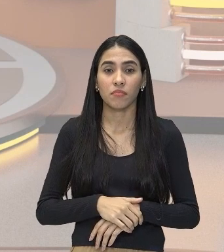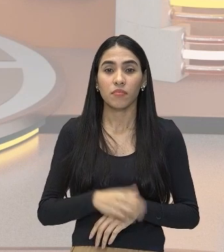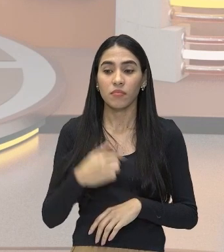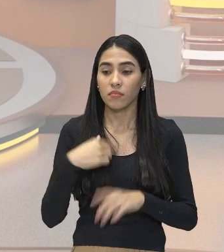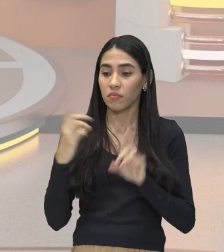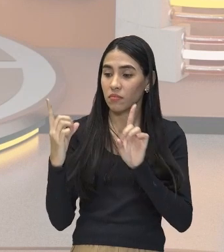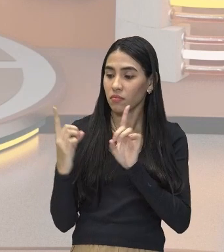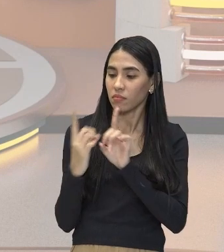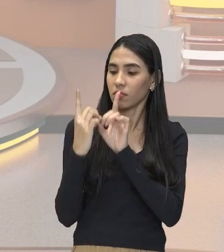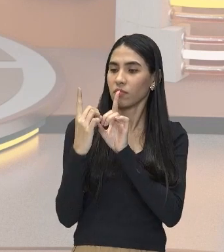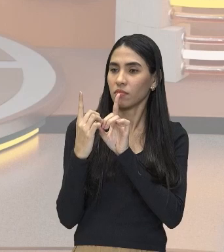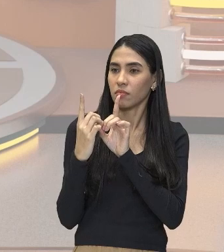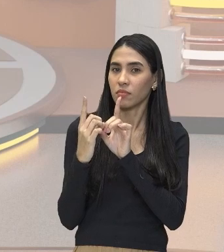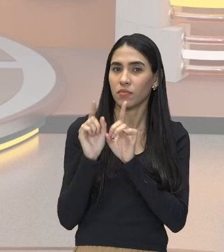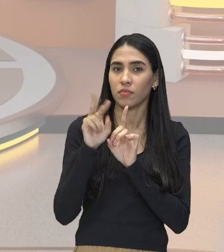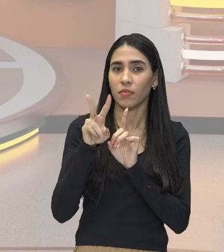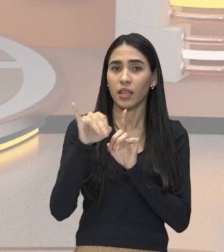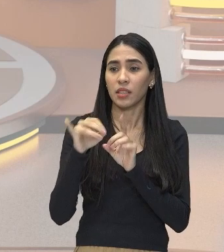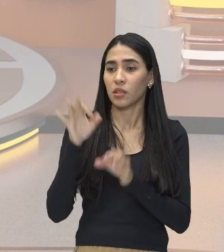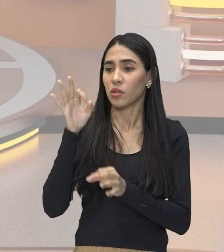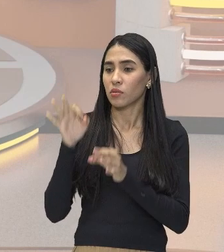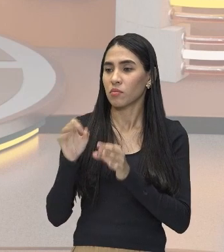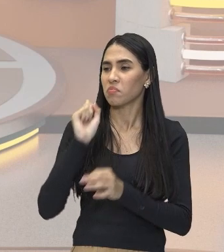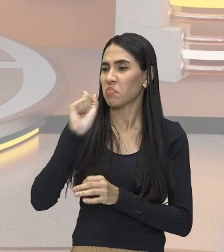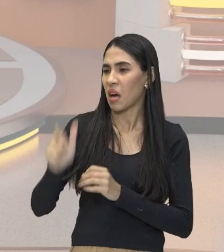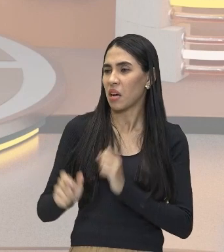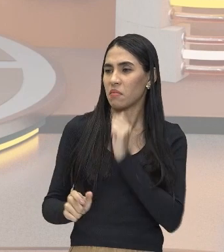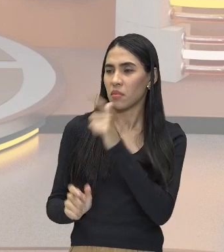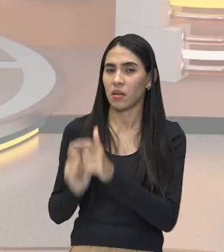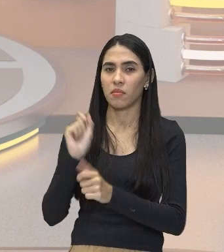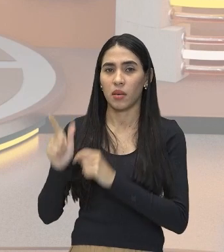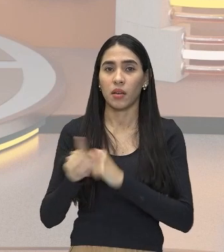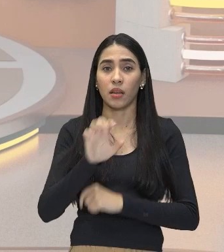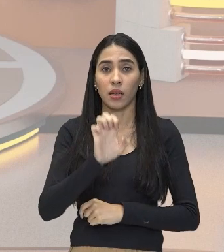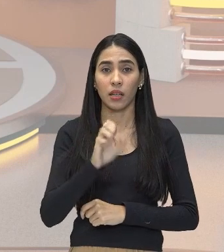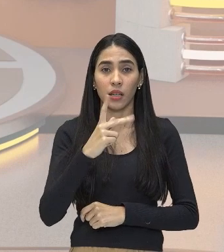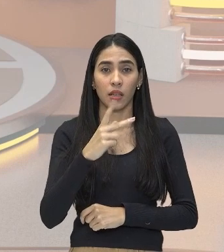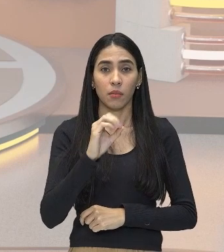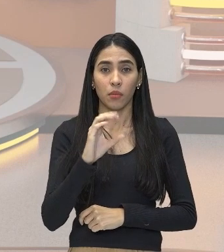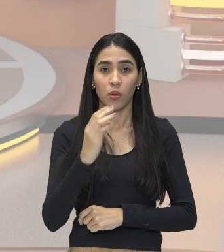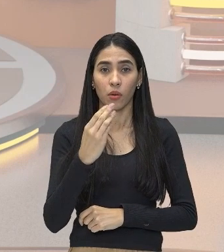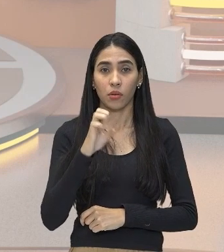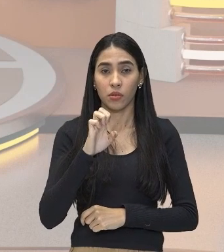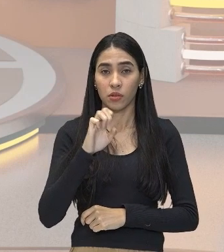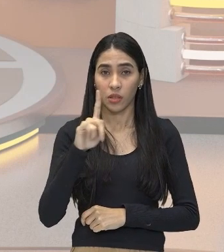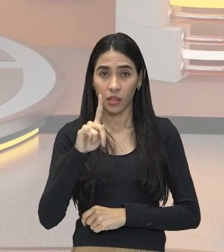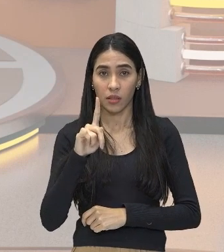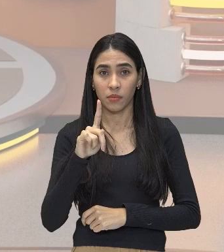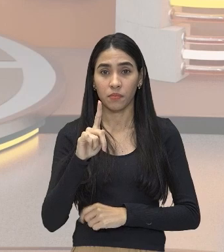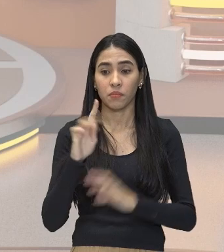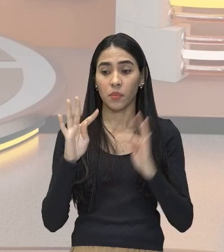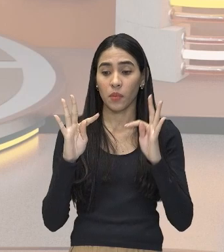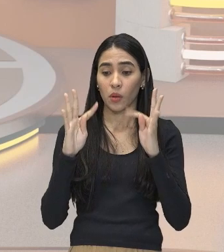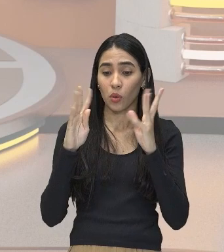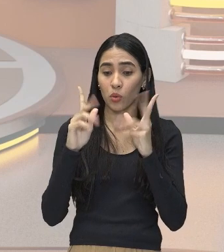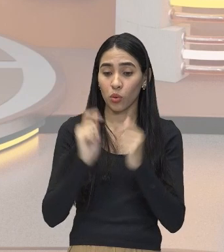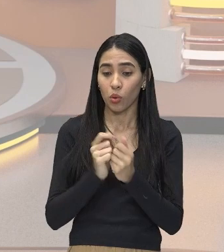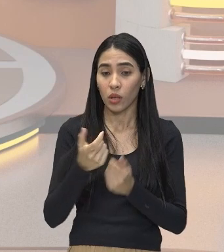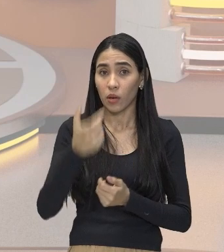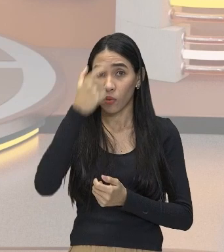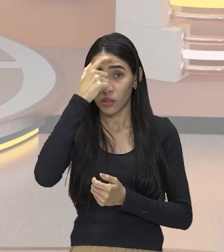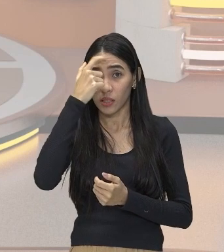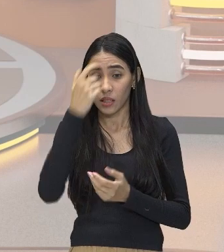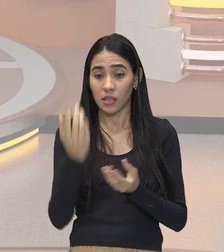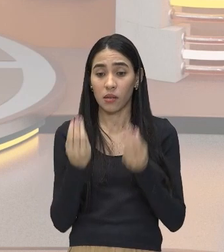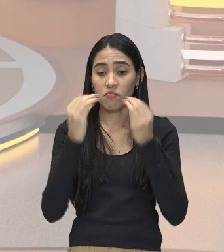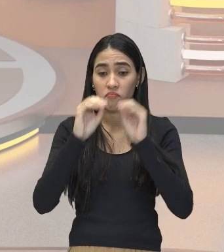pessoa, você já vai cheio de julgamento. Epoché é você dizer assim, não, eu vou pegar tudo que esse julgamento aqui, vou jogar dentro